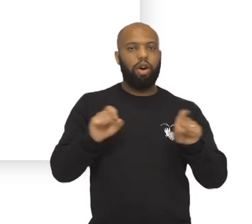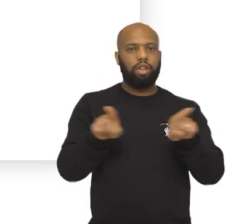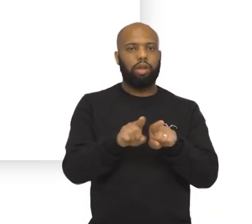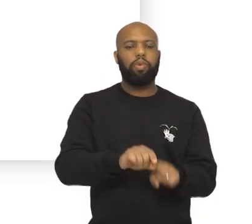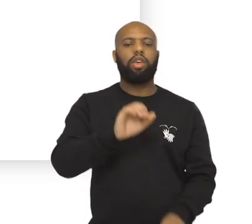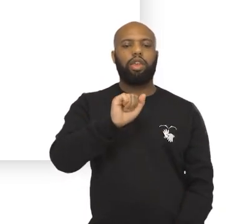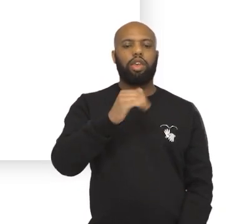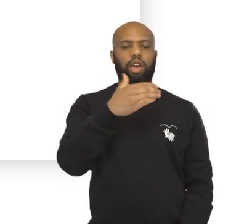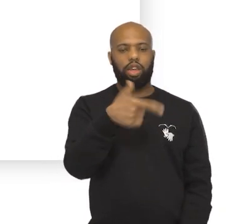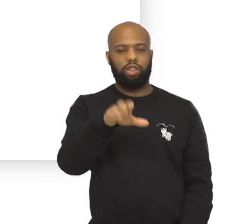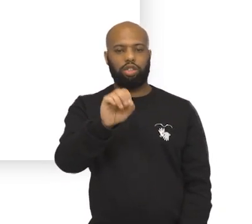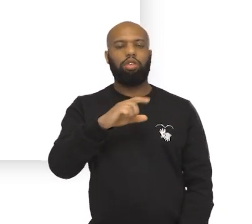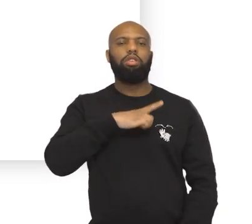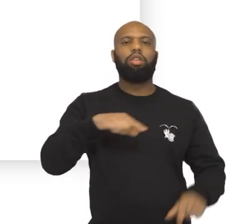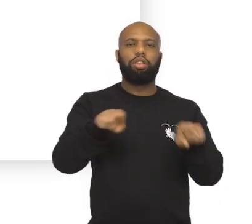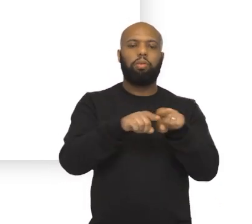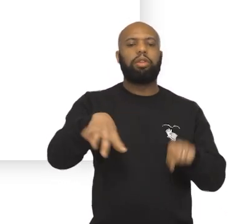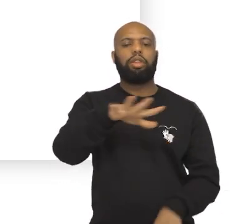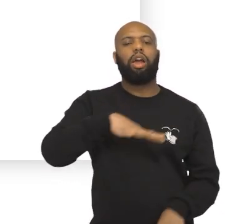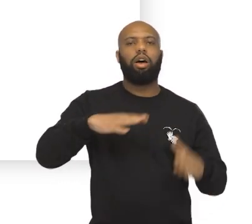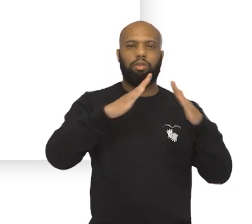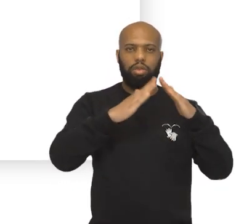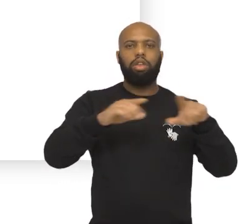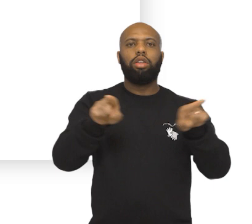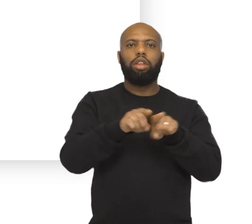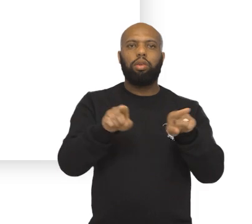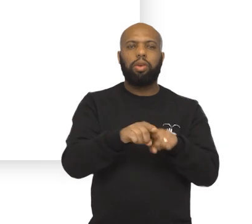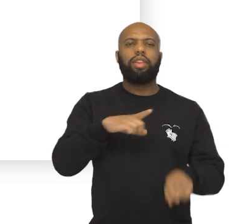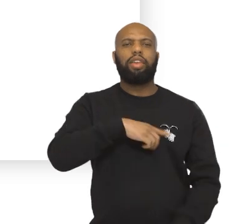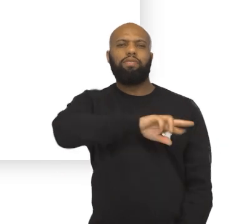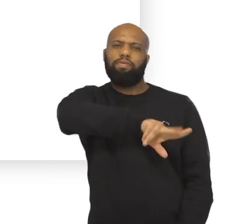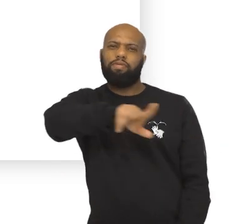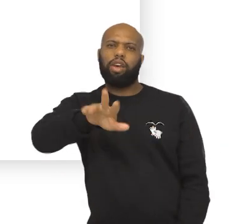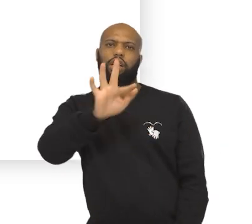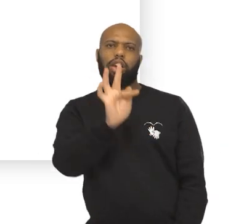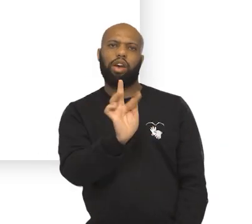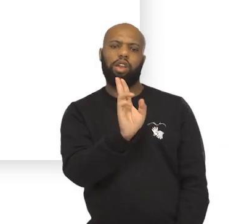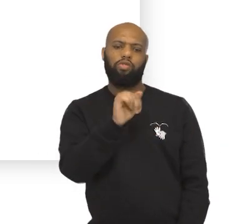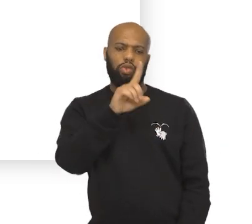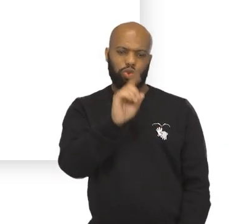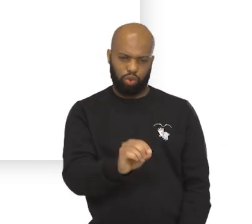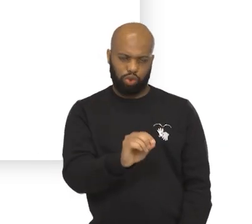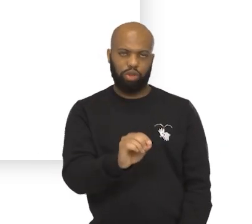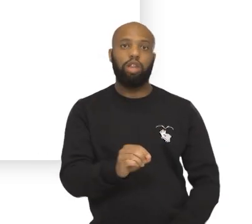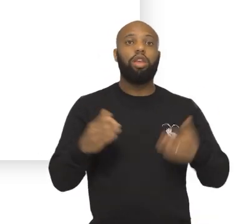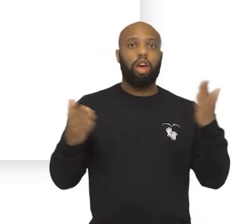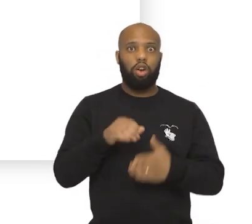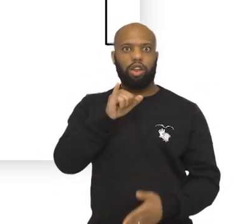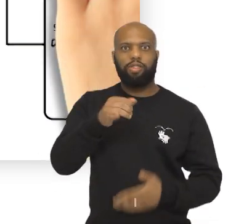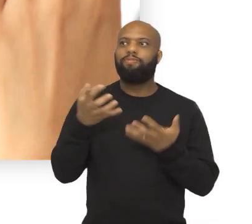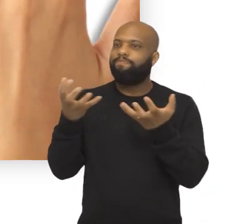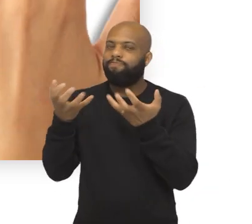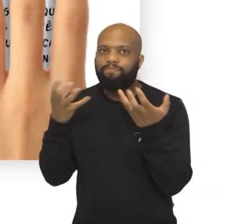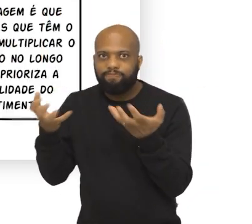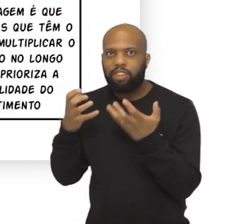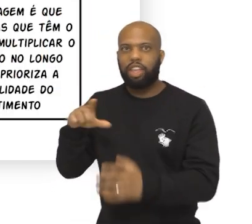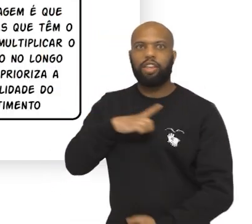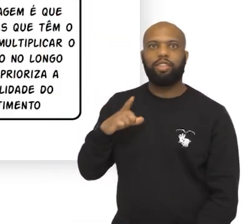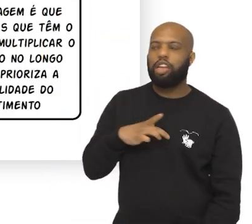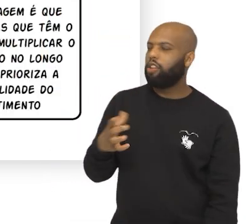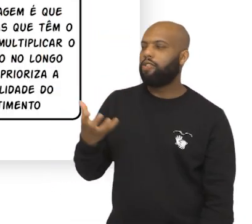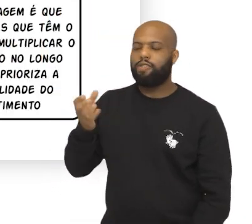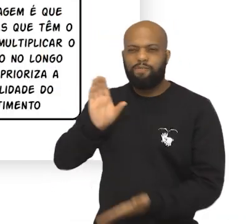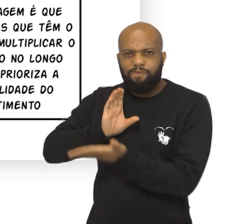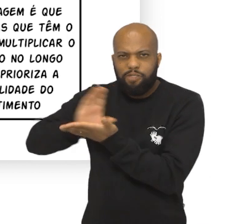maior você pode apostar em ações no mercado imobiliário e em fundos de multimercado agora